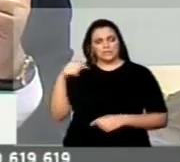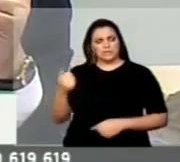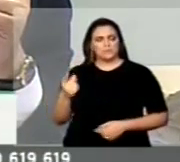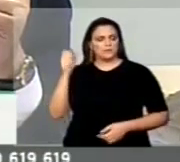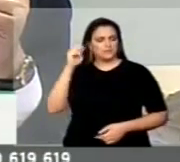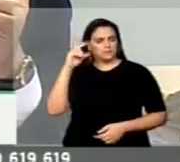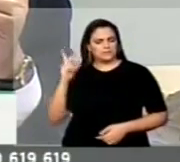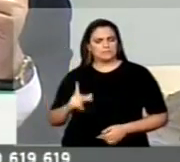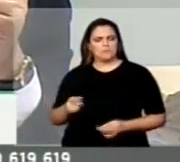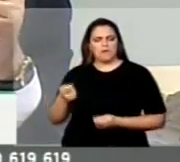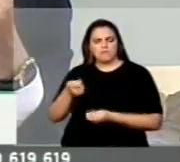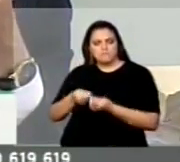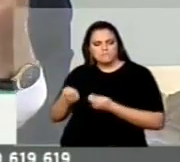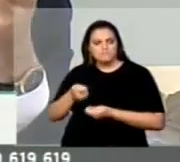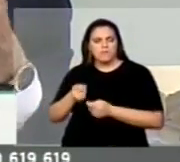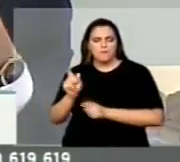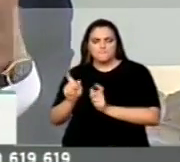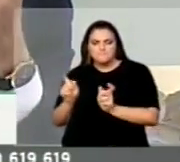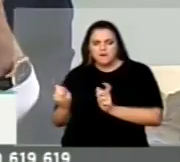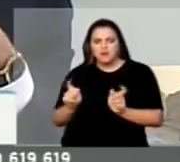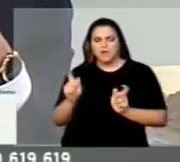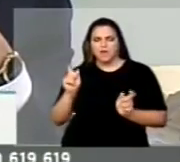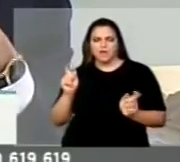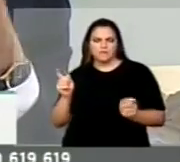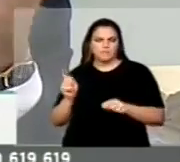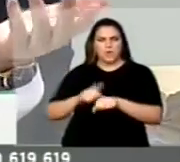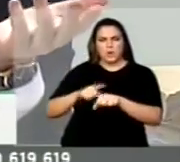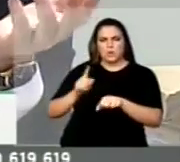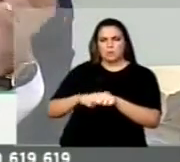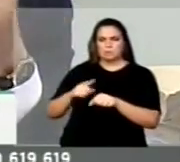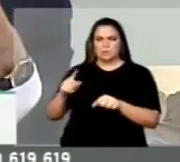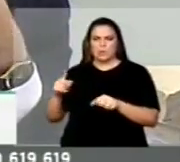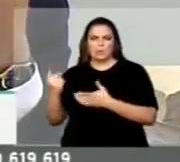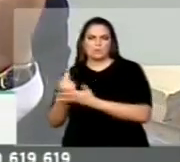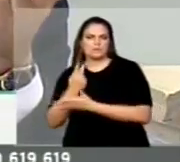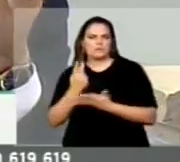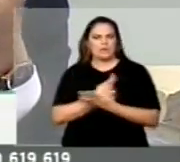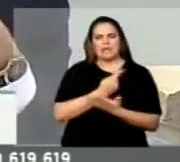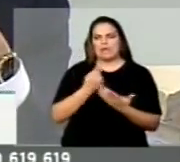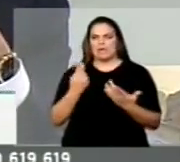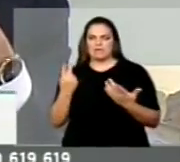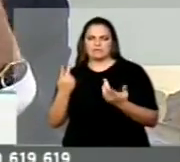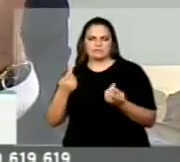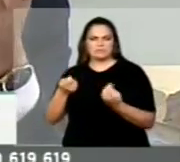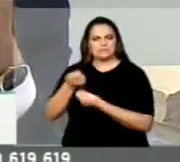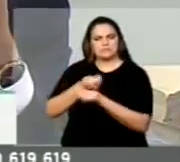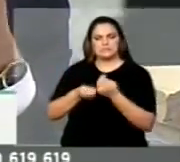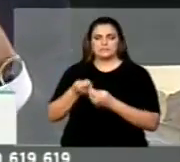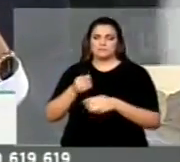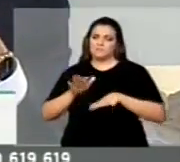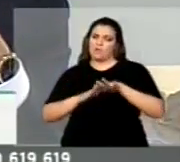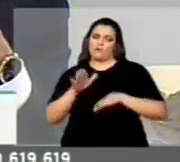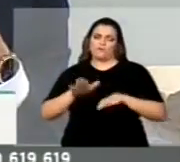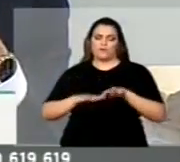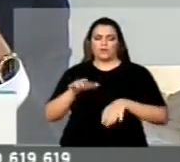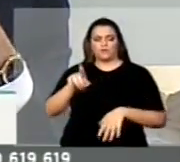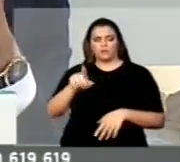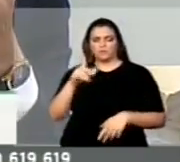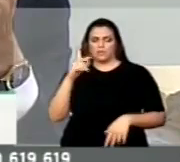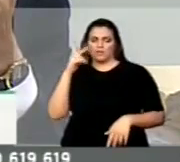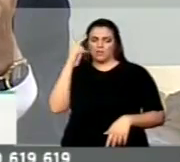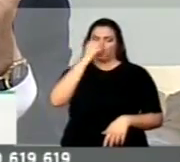palavras e na utilização dos fatos, às vezes, talvez por engano ou pela habilidade, causa uma